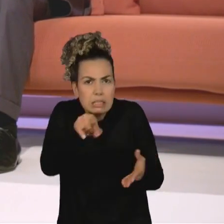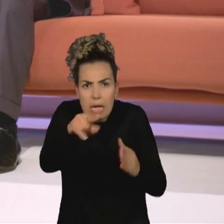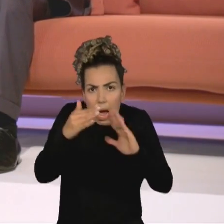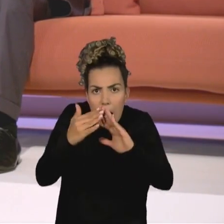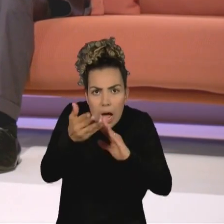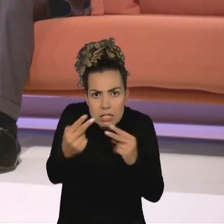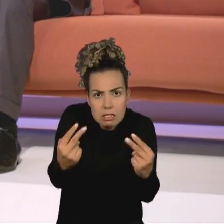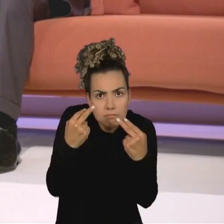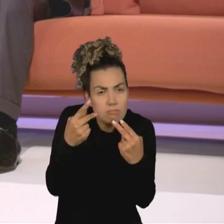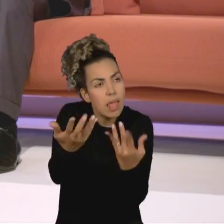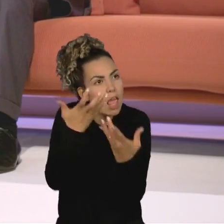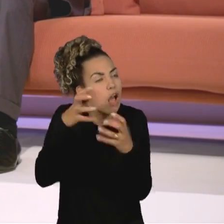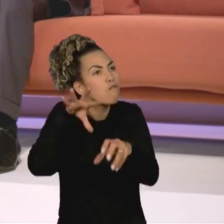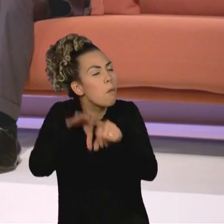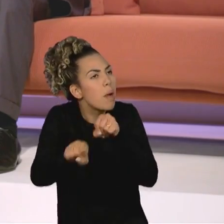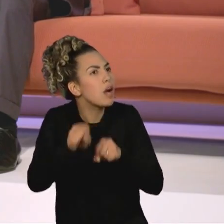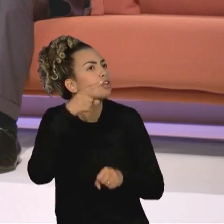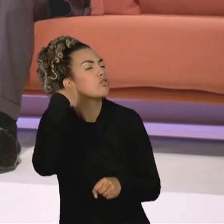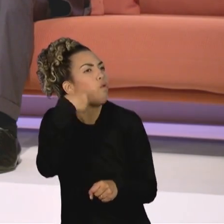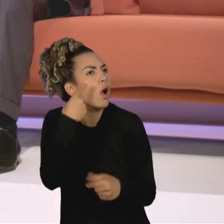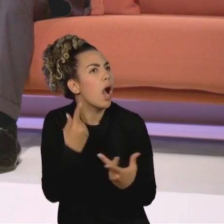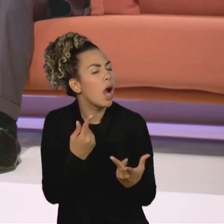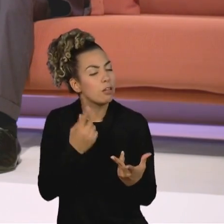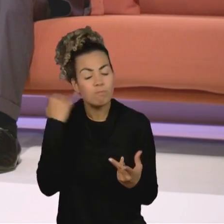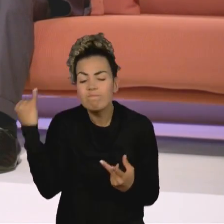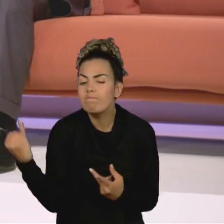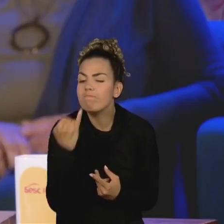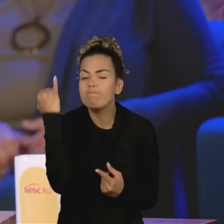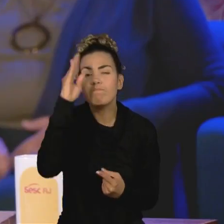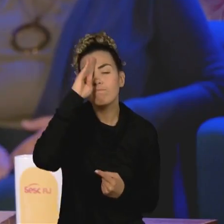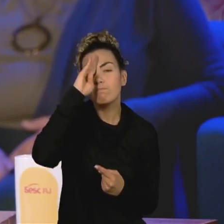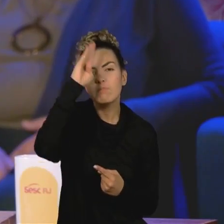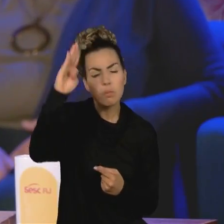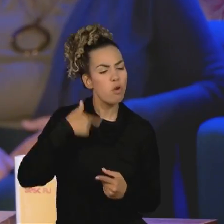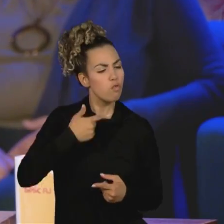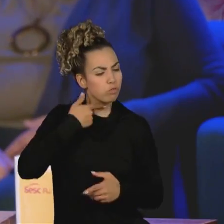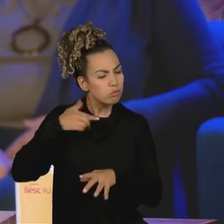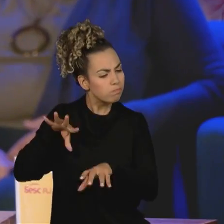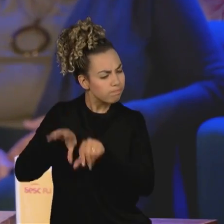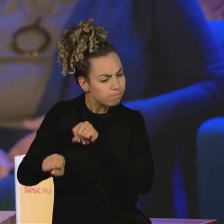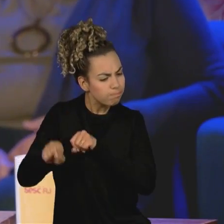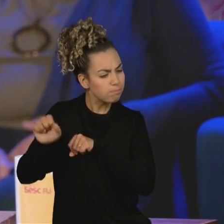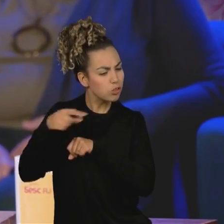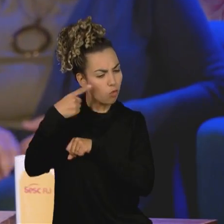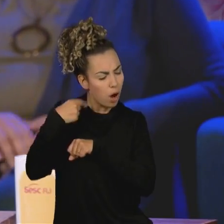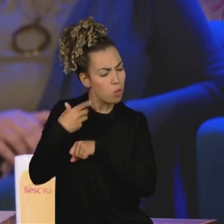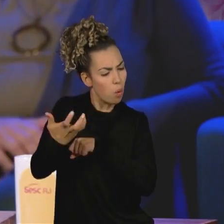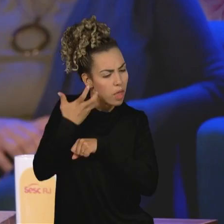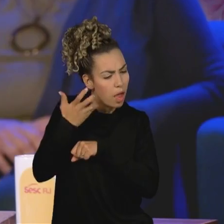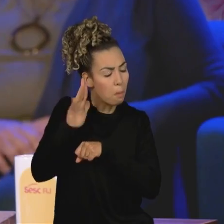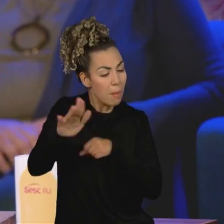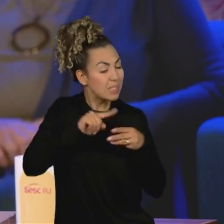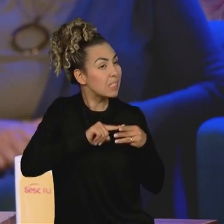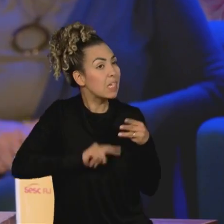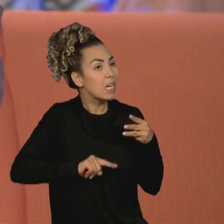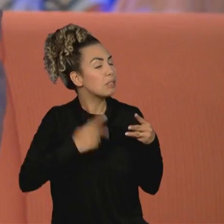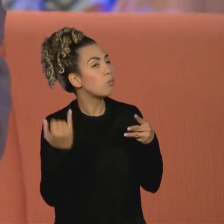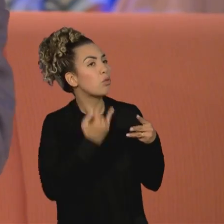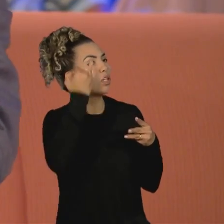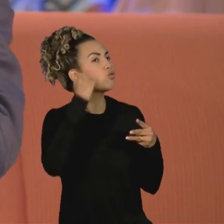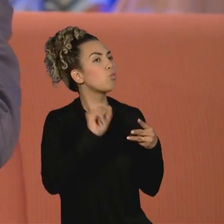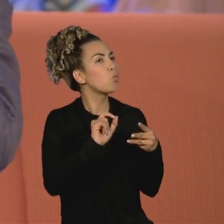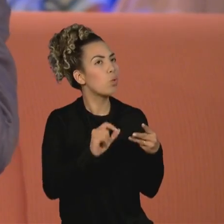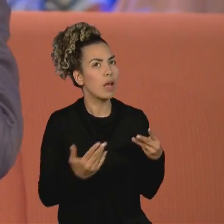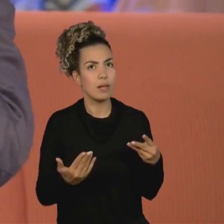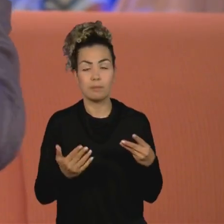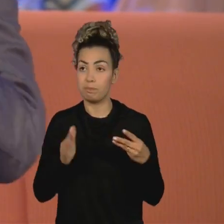advogado. Quais são essas 3 coisas que alguém que quer ser um bom advogado deve levar em consideração? Isso é o último trabalho. Publico um montão